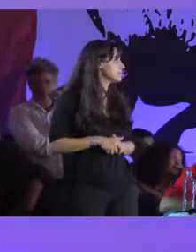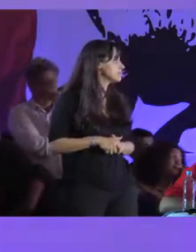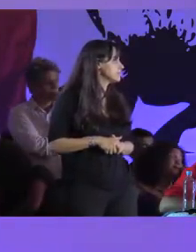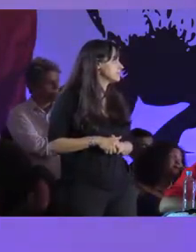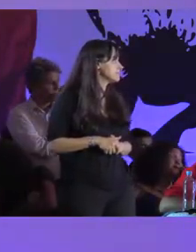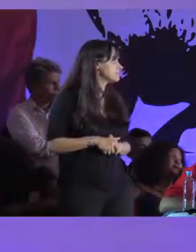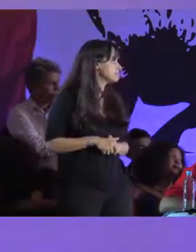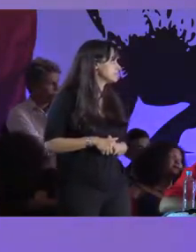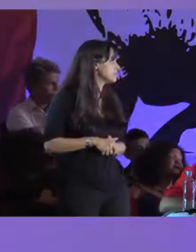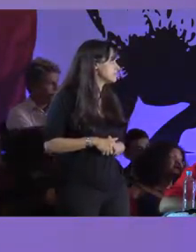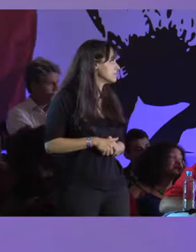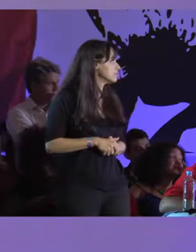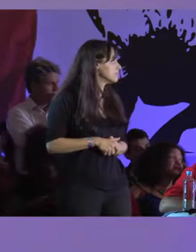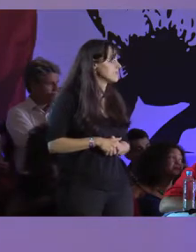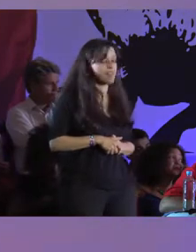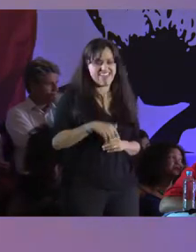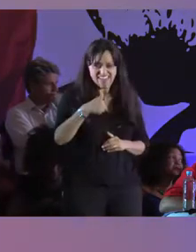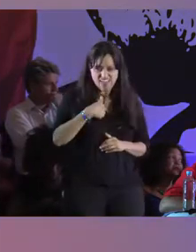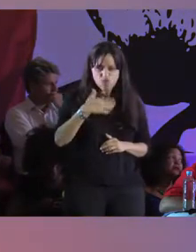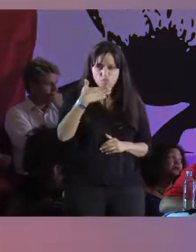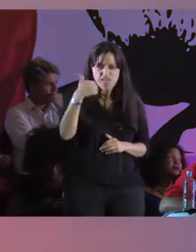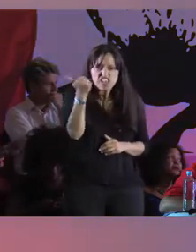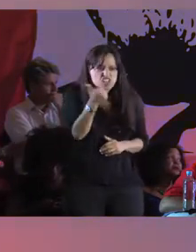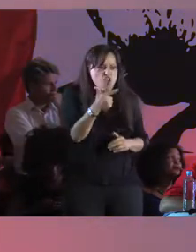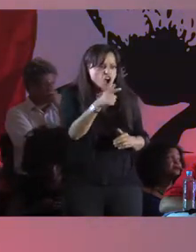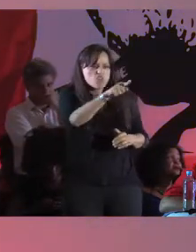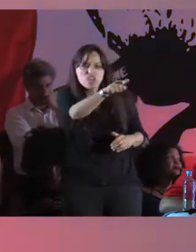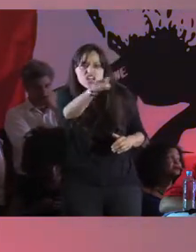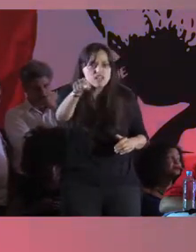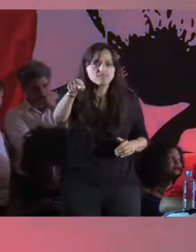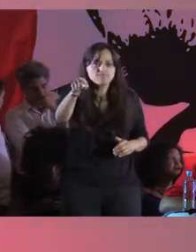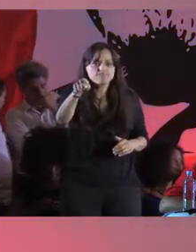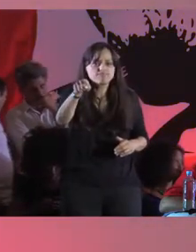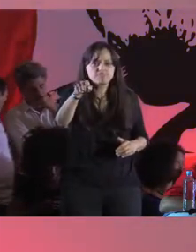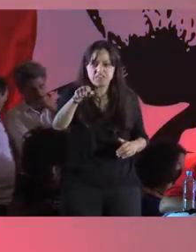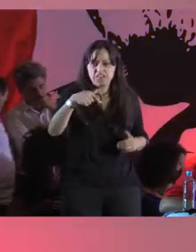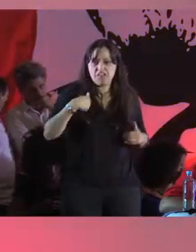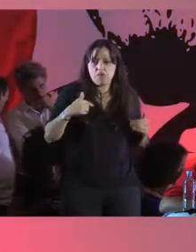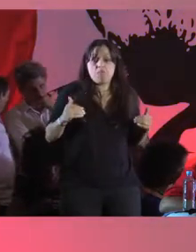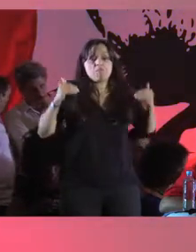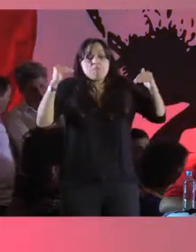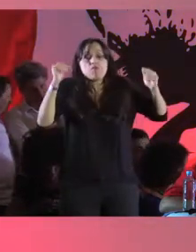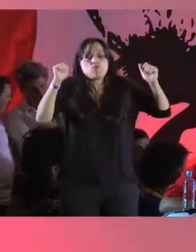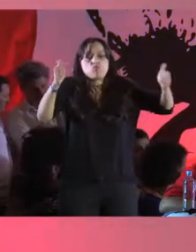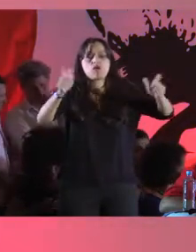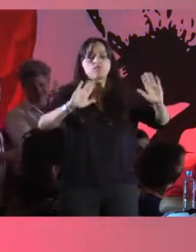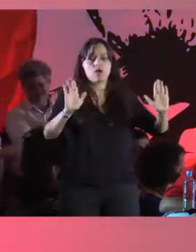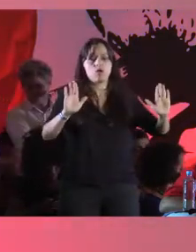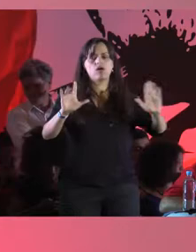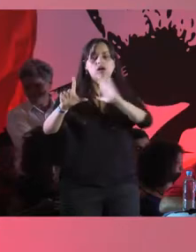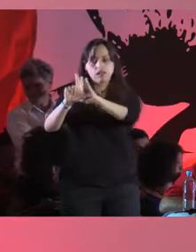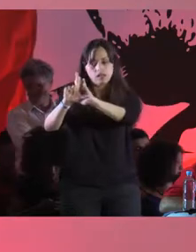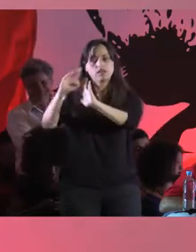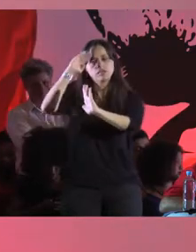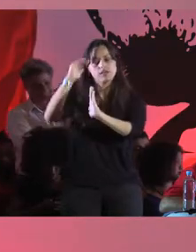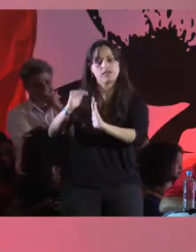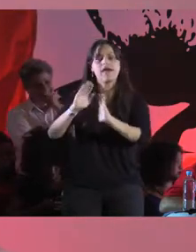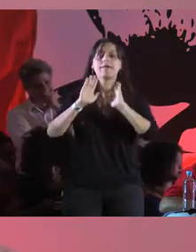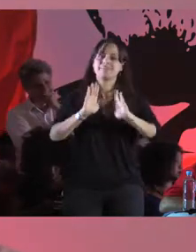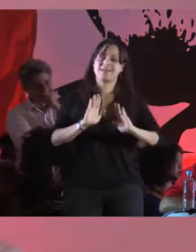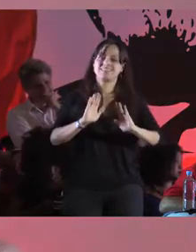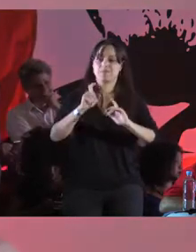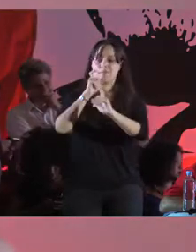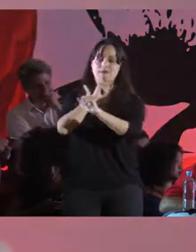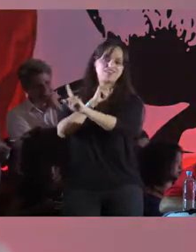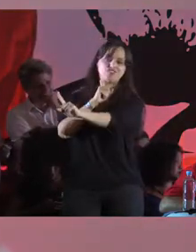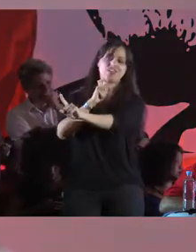Eu não sou melhor do que ninguém, nem maior do que ninguém, e não estou acima da lei, mas estou acima da mentira.